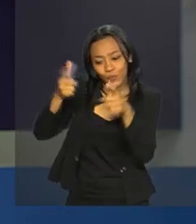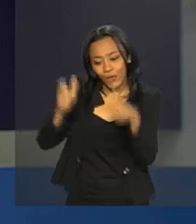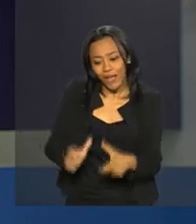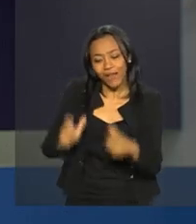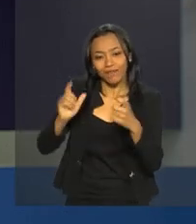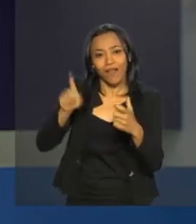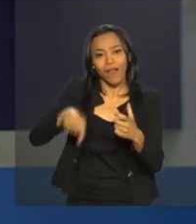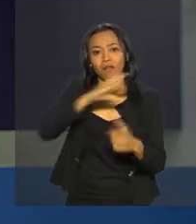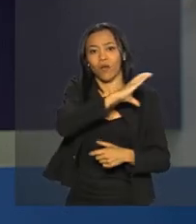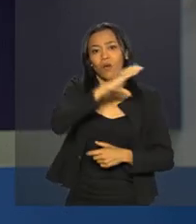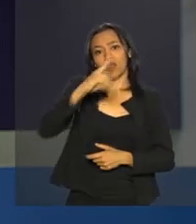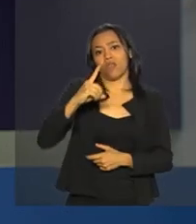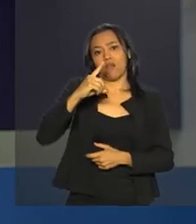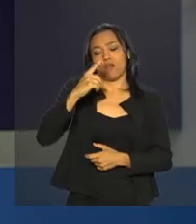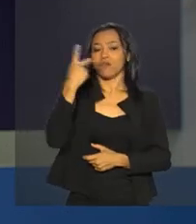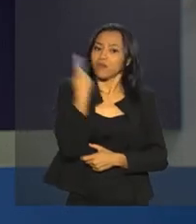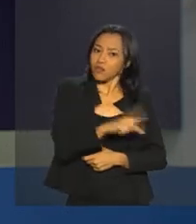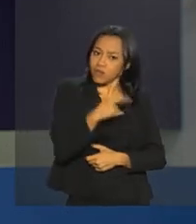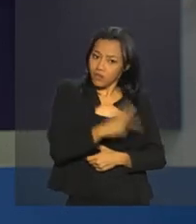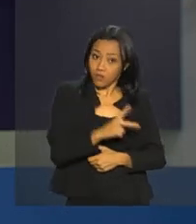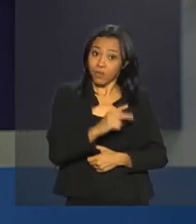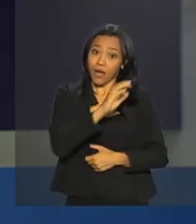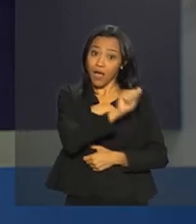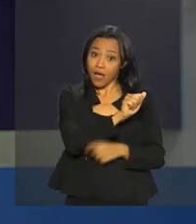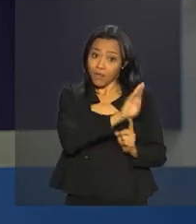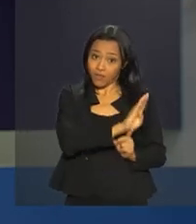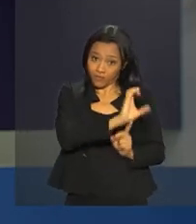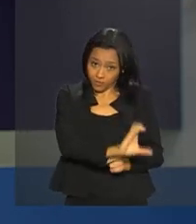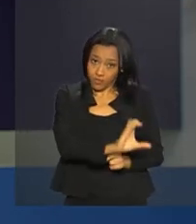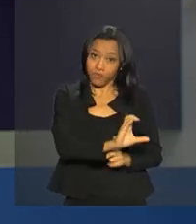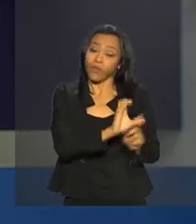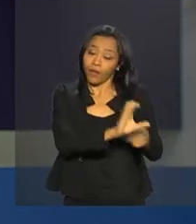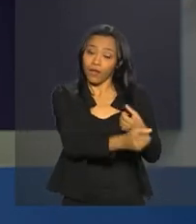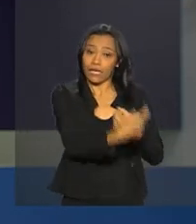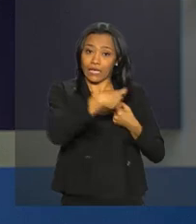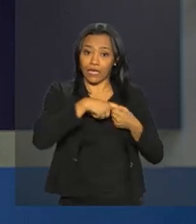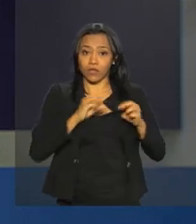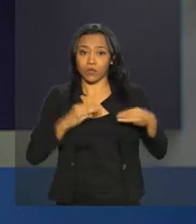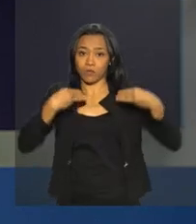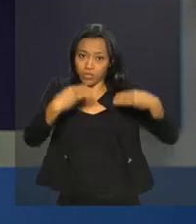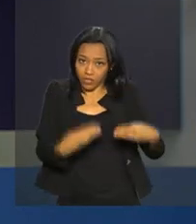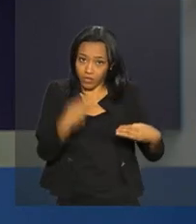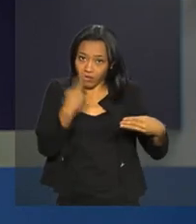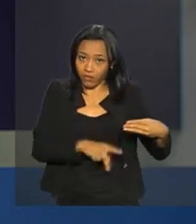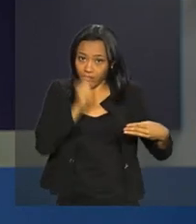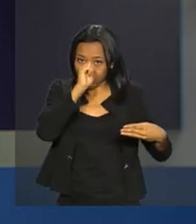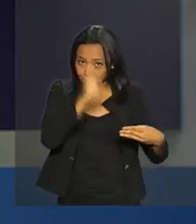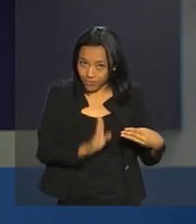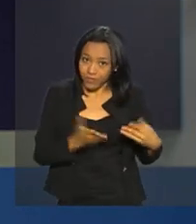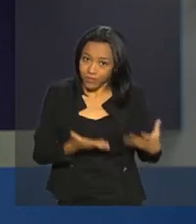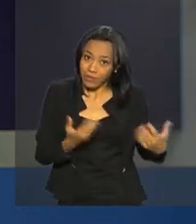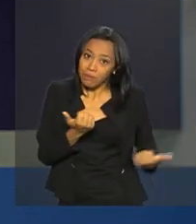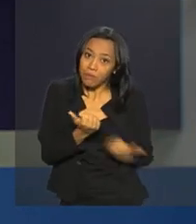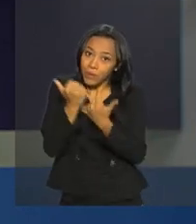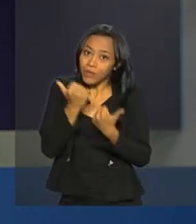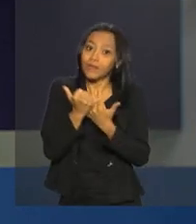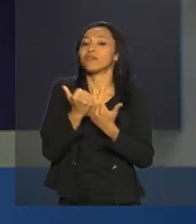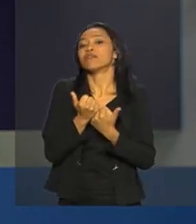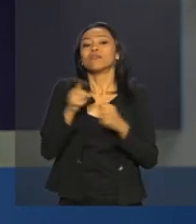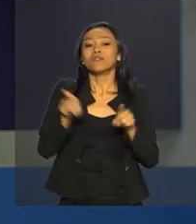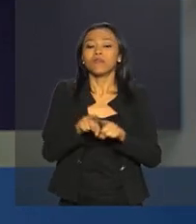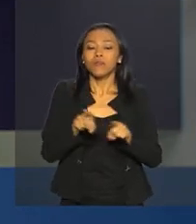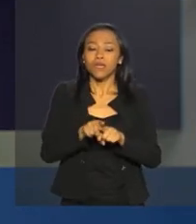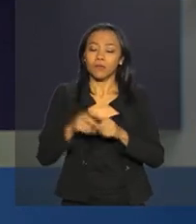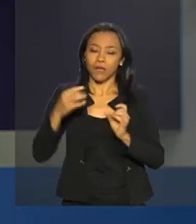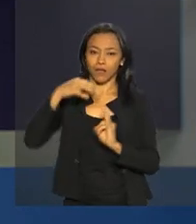implantação é coordenada pela Agência Brasileira de Cooperação, ABC, ligada ao Ministério das Relações Exteriores, em parceria com a Fundação